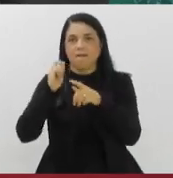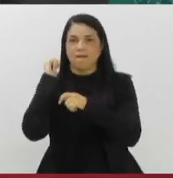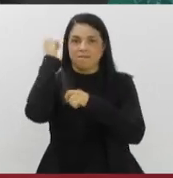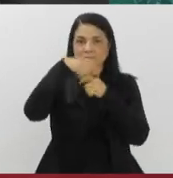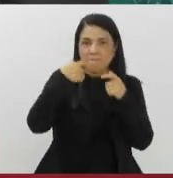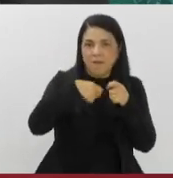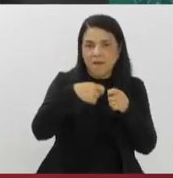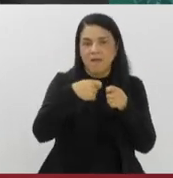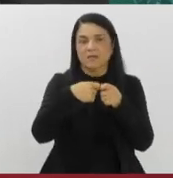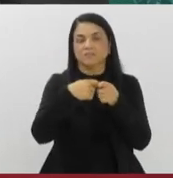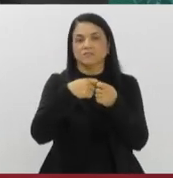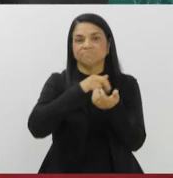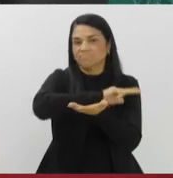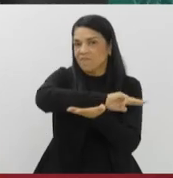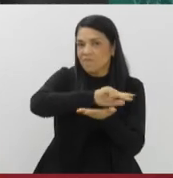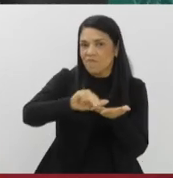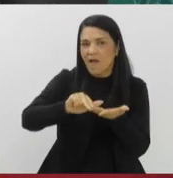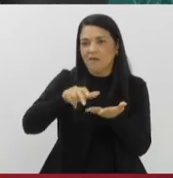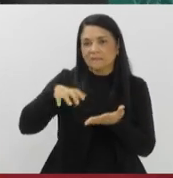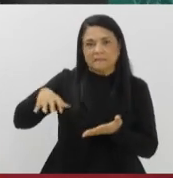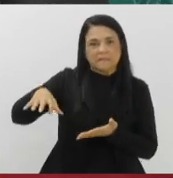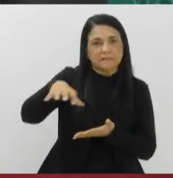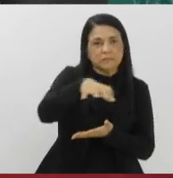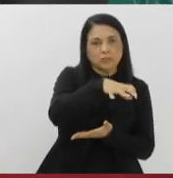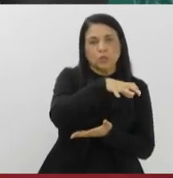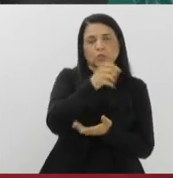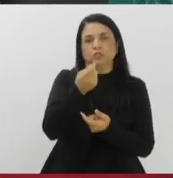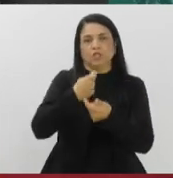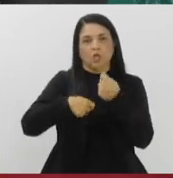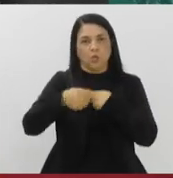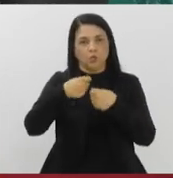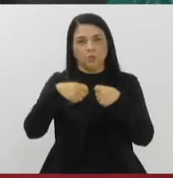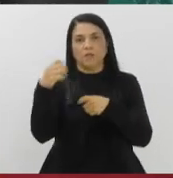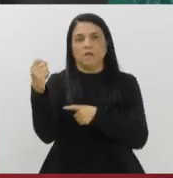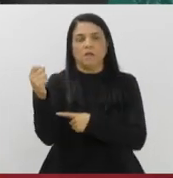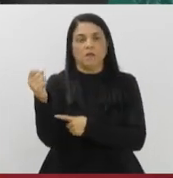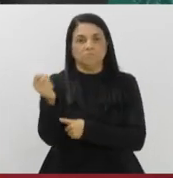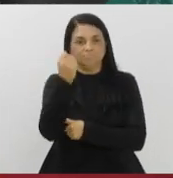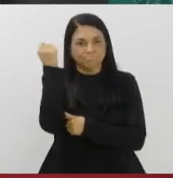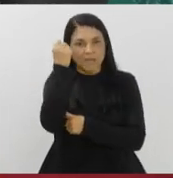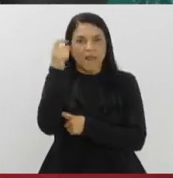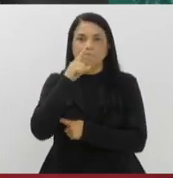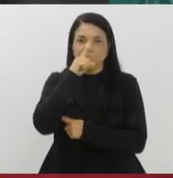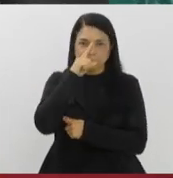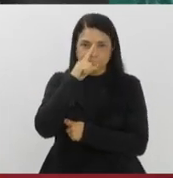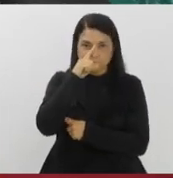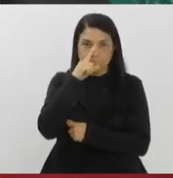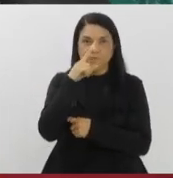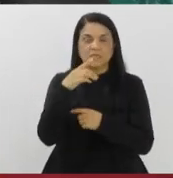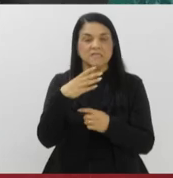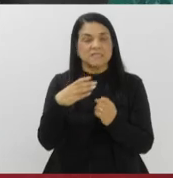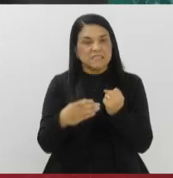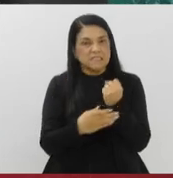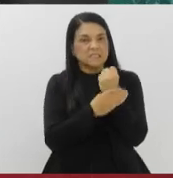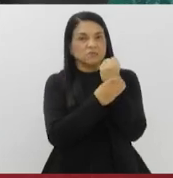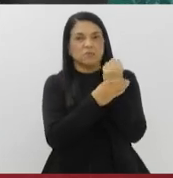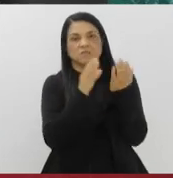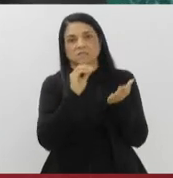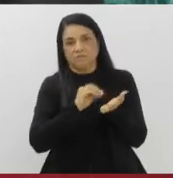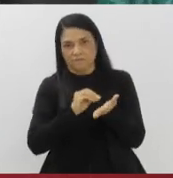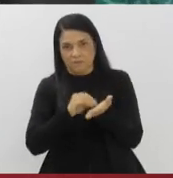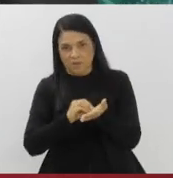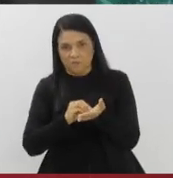em vários setores da economia. Riscos graves, entendeu? Que levam à insegurança, que levam